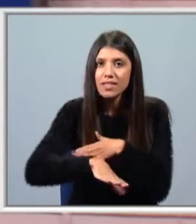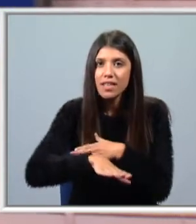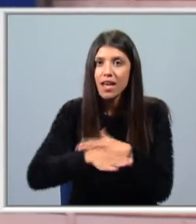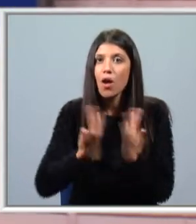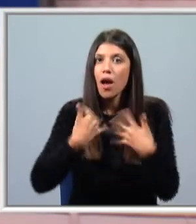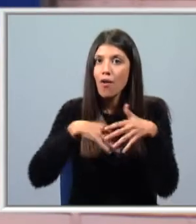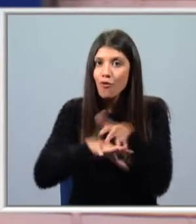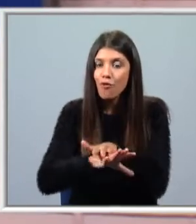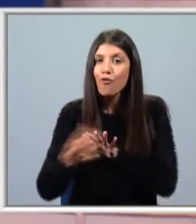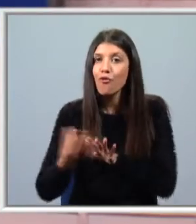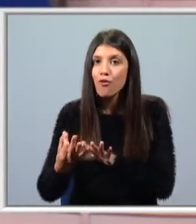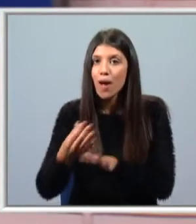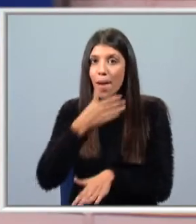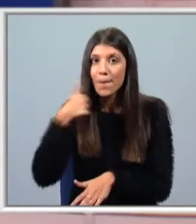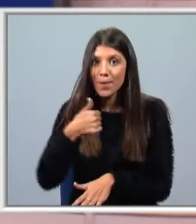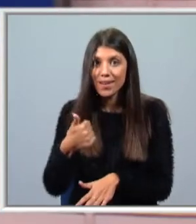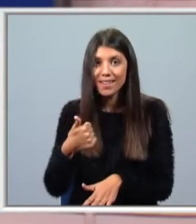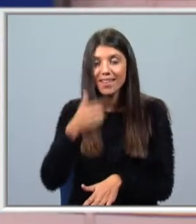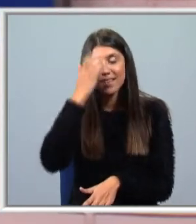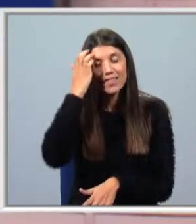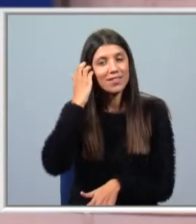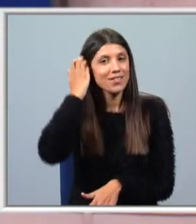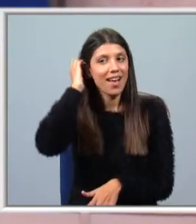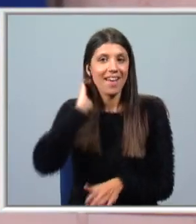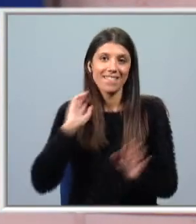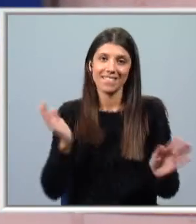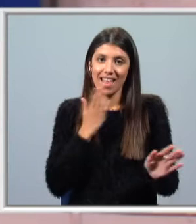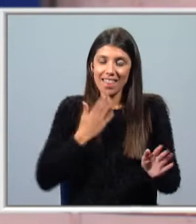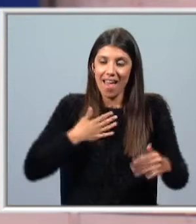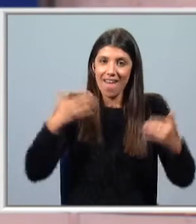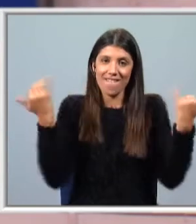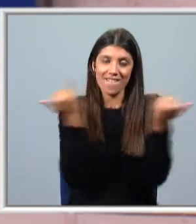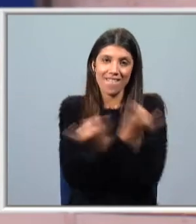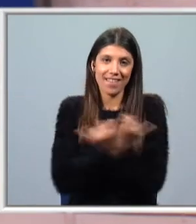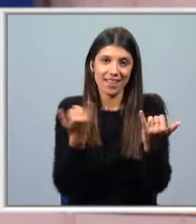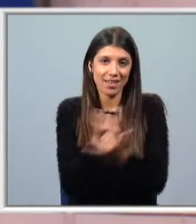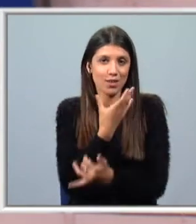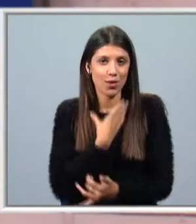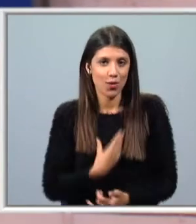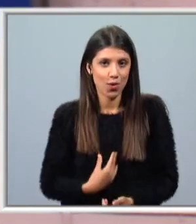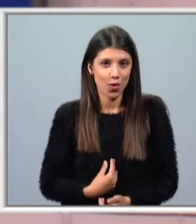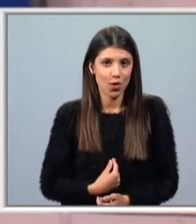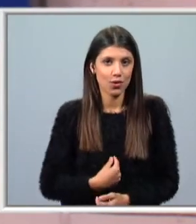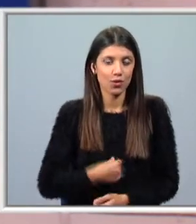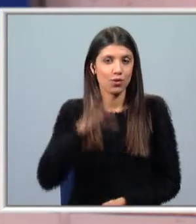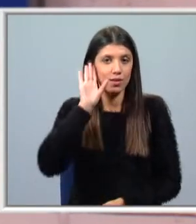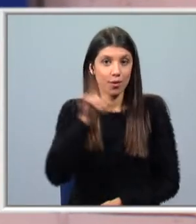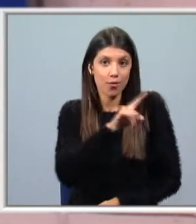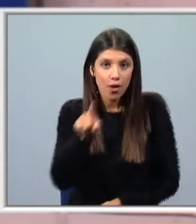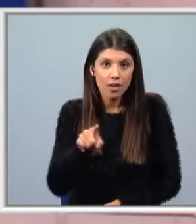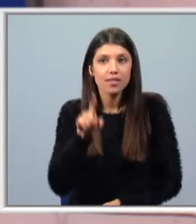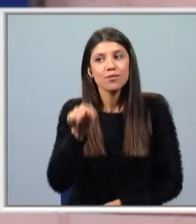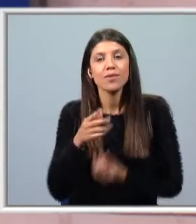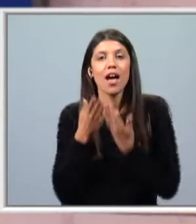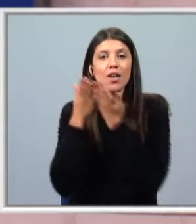reutilizados e que estavam tão bonitos? Fiquei tão feliz. Gosto de saber que vocês também ajudam o ambiente. Muito